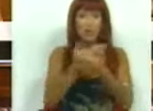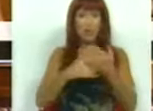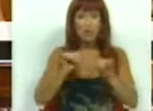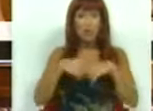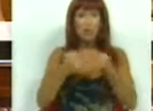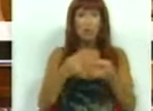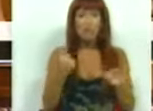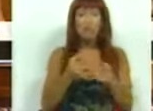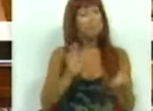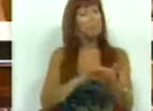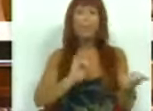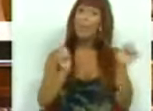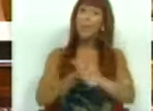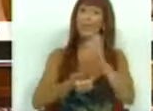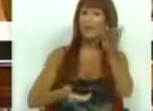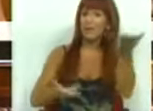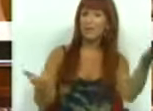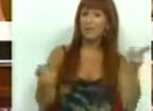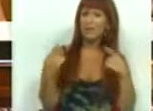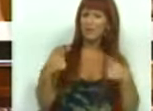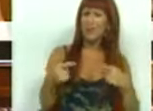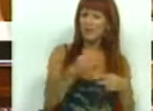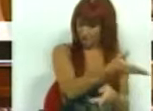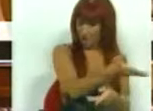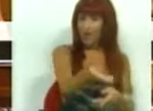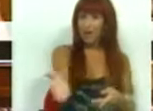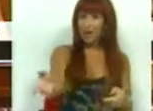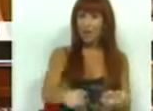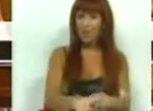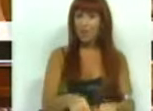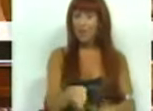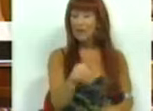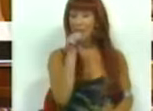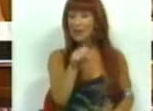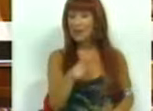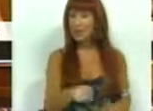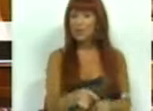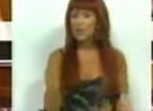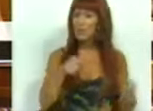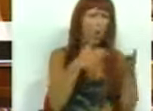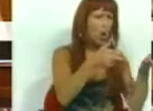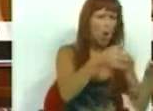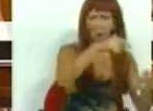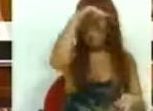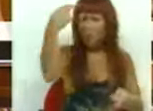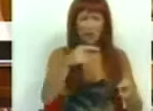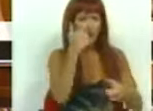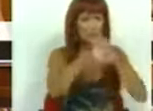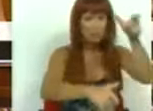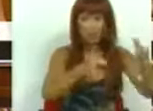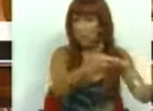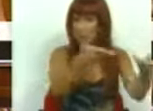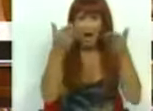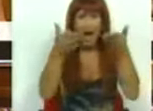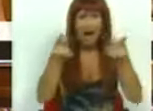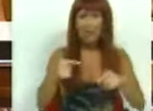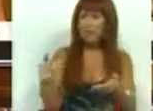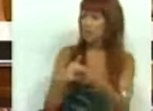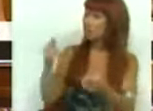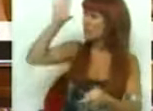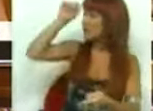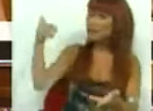social que vem provar exatamente o contrário, pois têm sido elas que, no terreno, acodem às dificuldades dos seus concidadãos sem